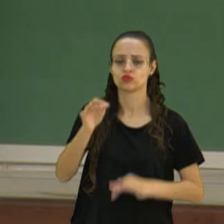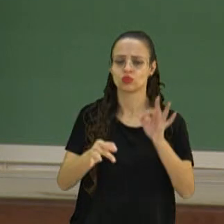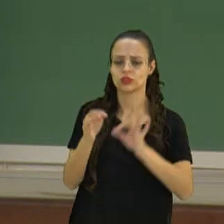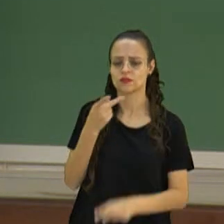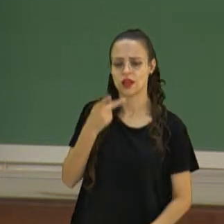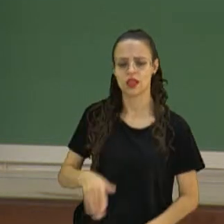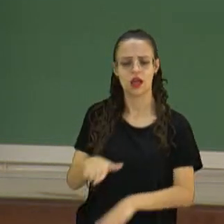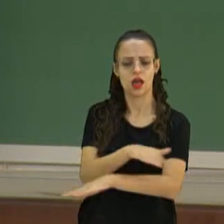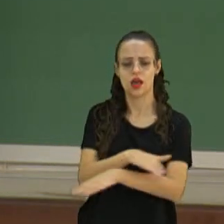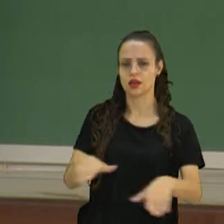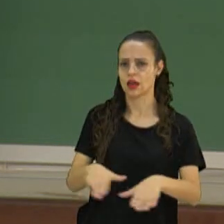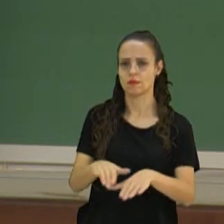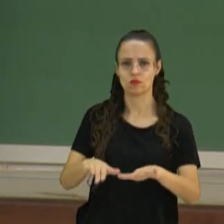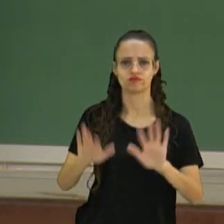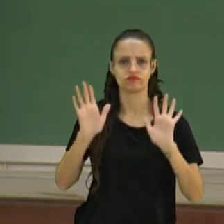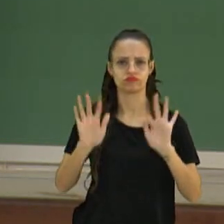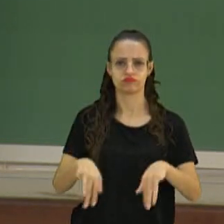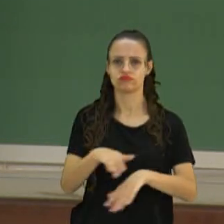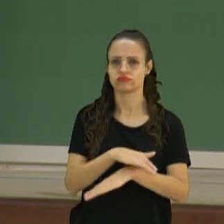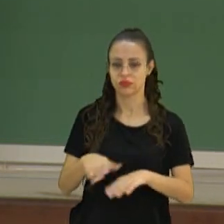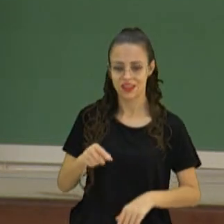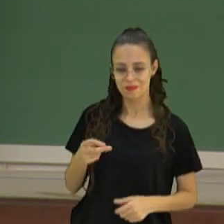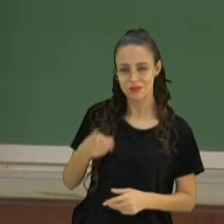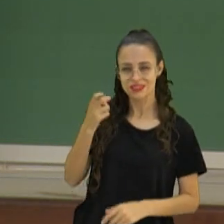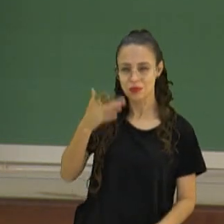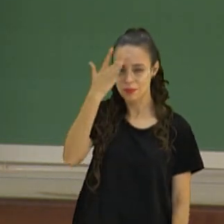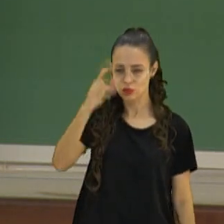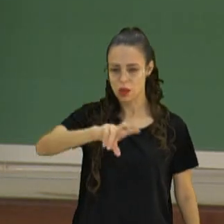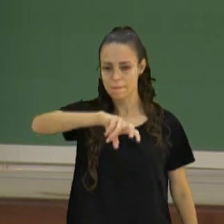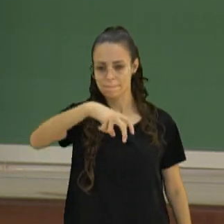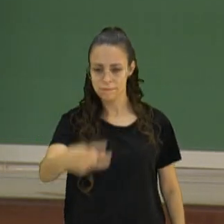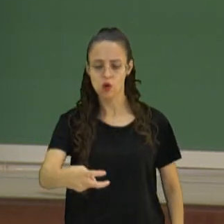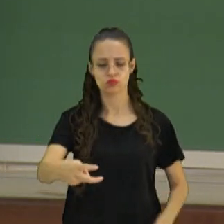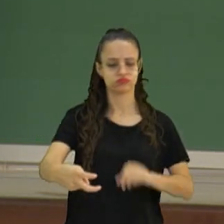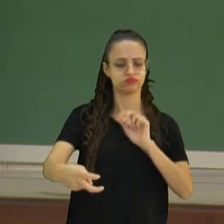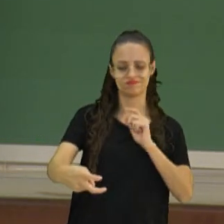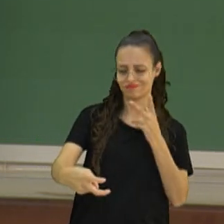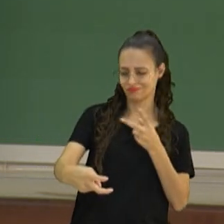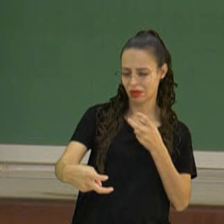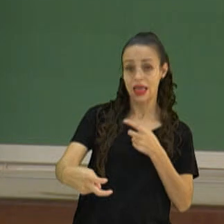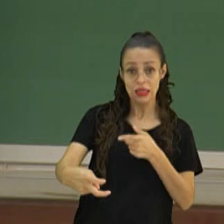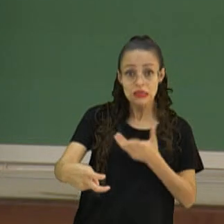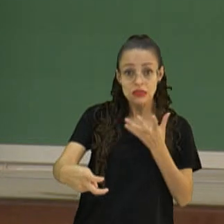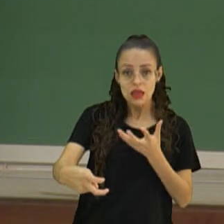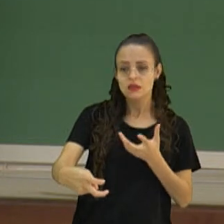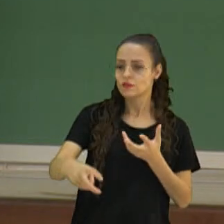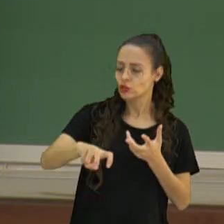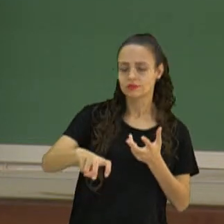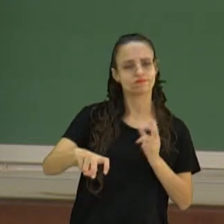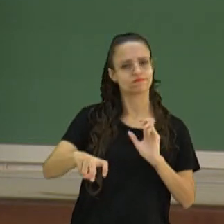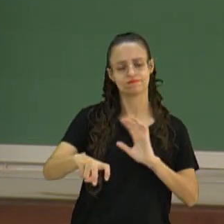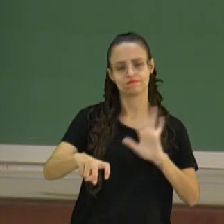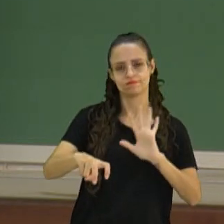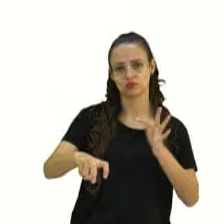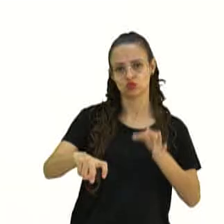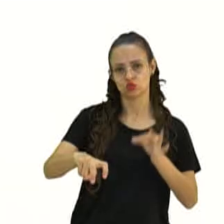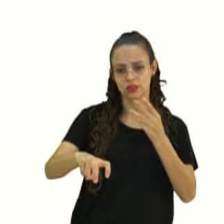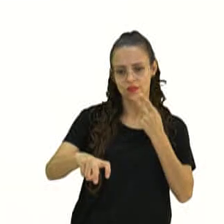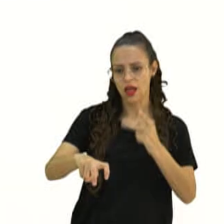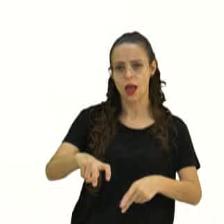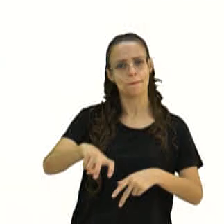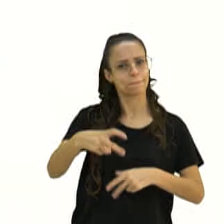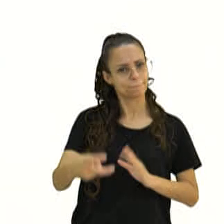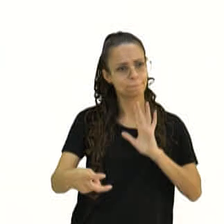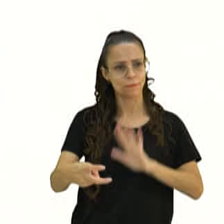luta e ali apresentou um vencedor, né? Nocaute técnico. Decisão via pontuação, incluindo ali a